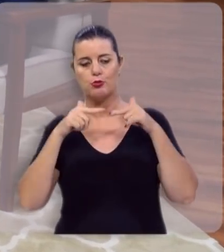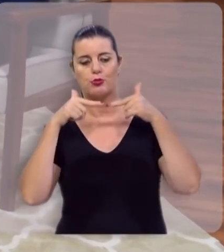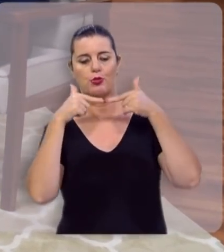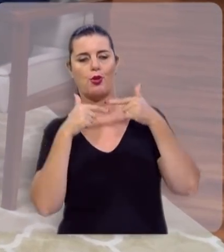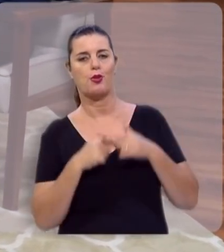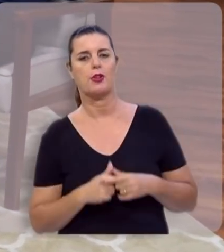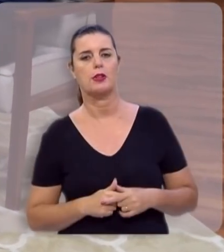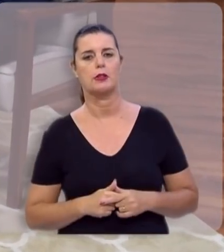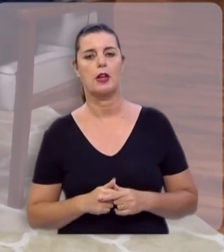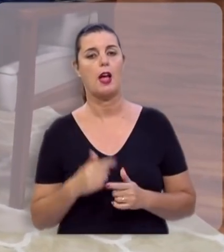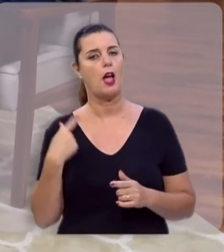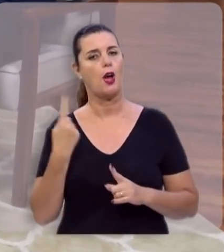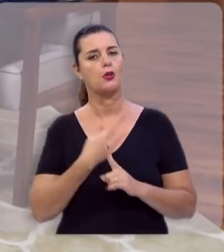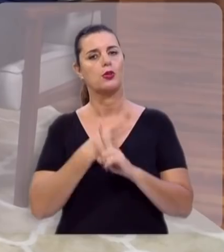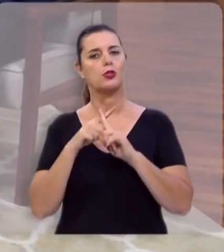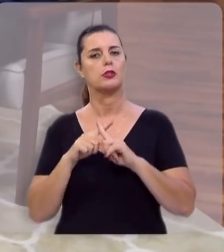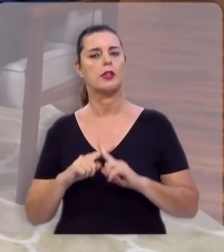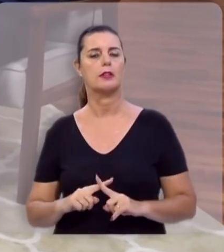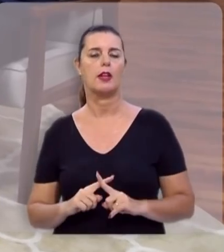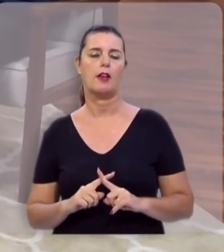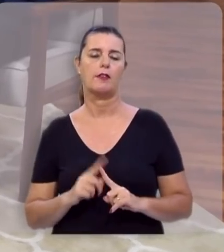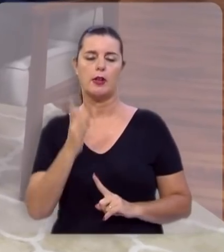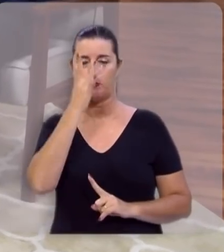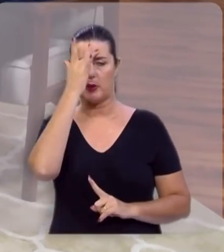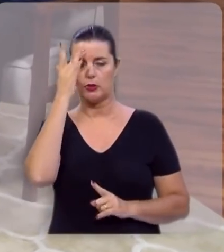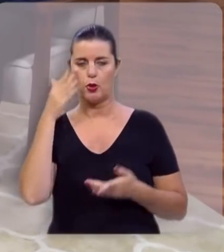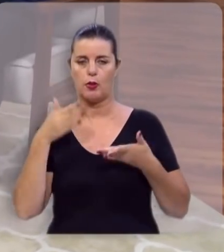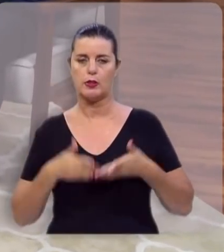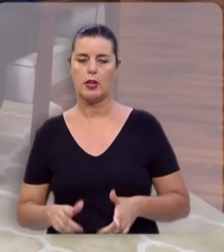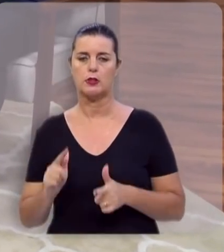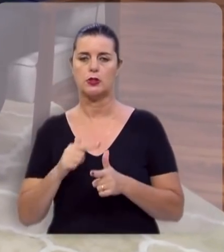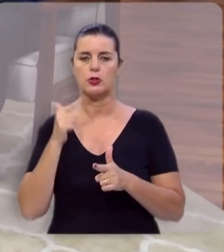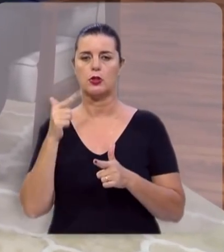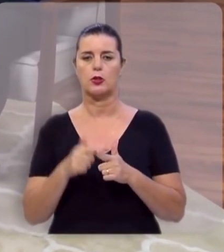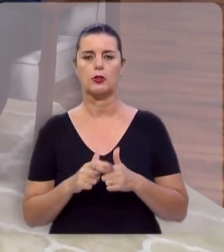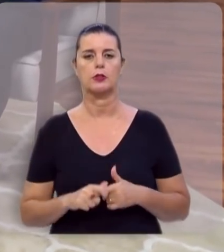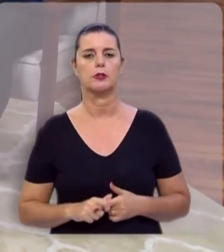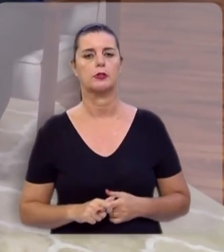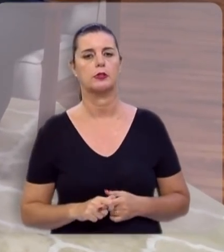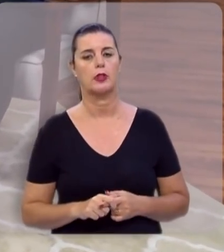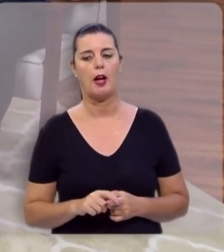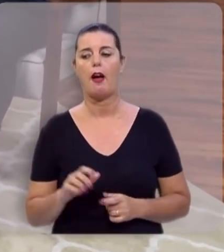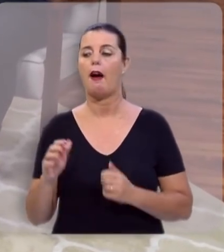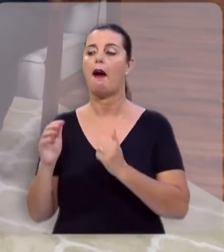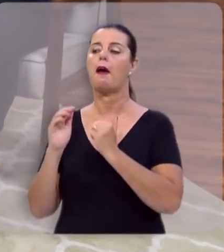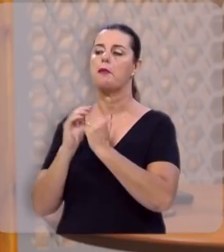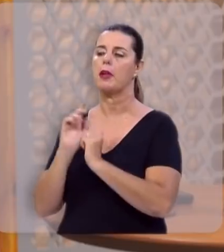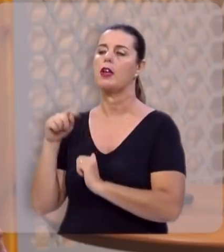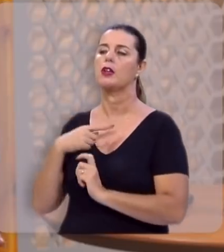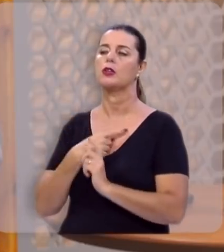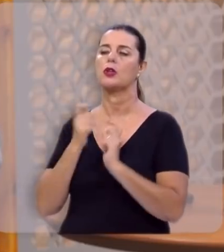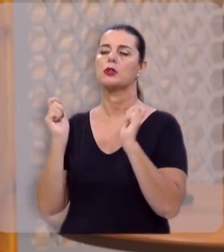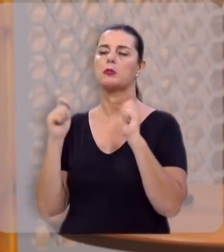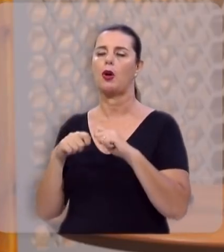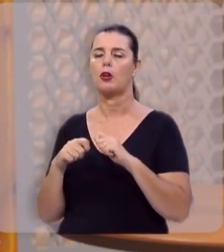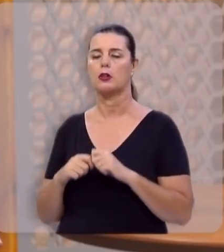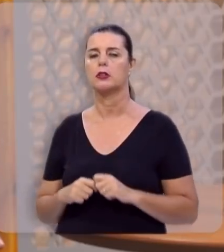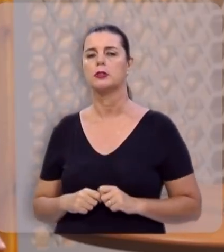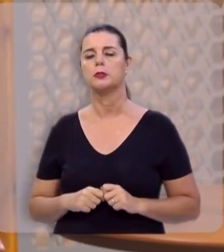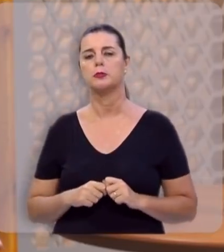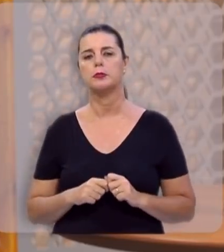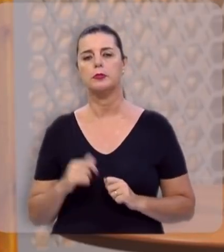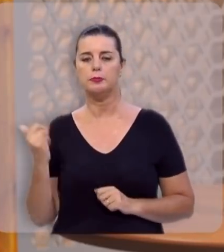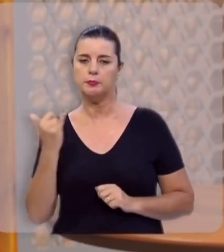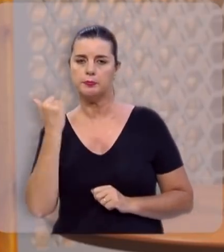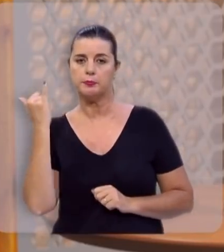Senhor sorrir, né? Esse é o grande desafio para aquele que nasce de novo, que possamos fazer o Senhor sorrir. Amém, meu amado